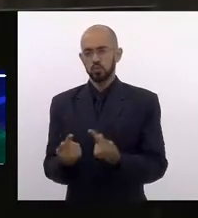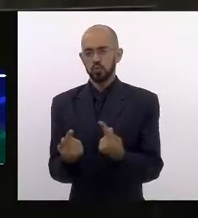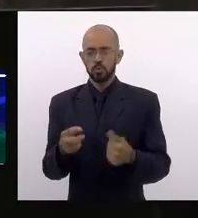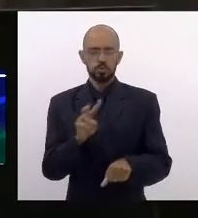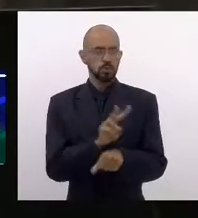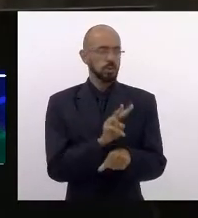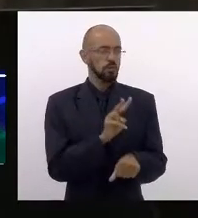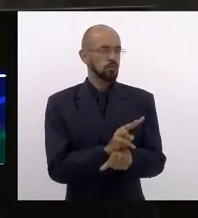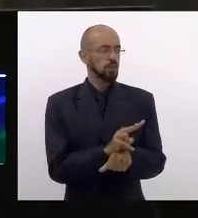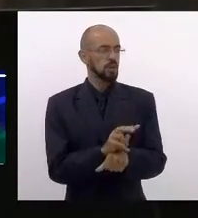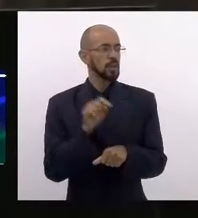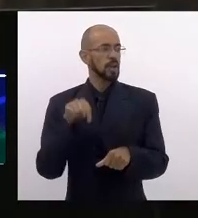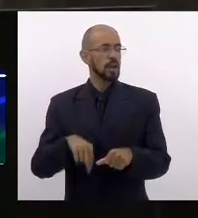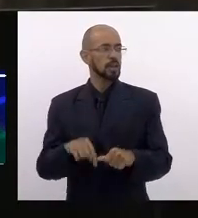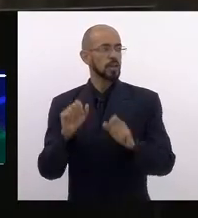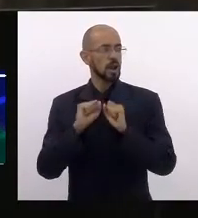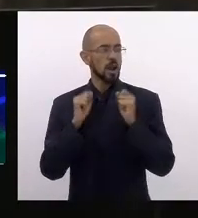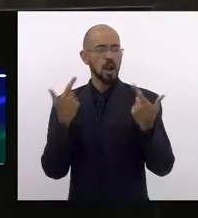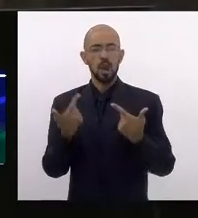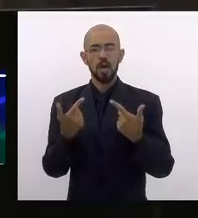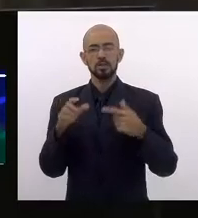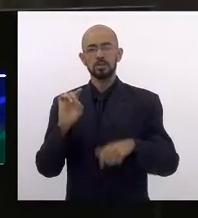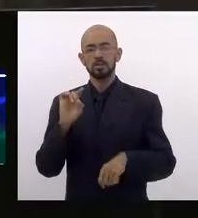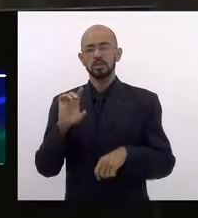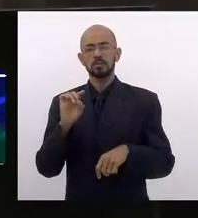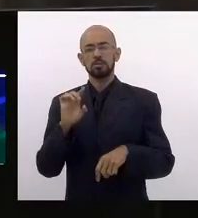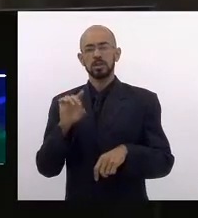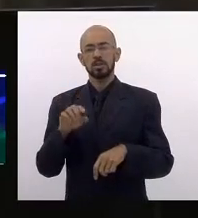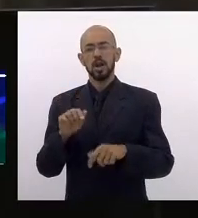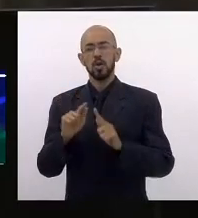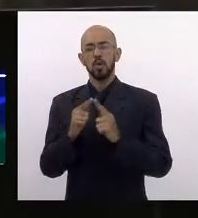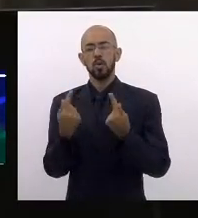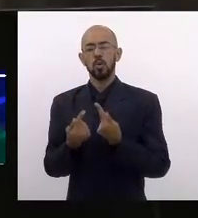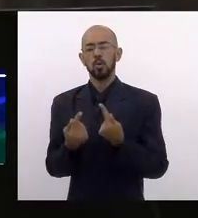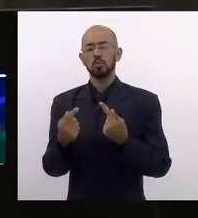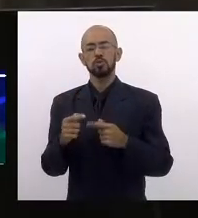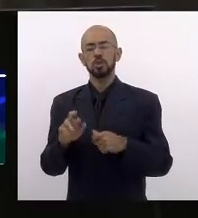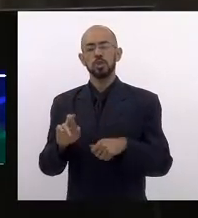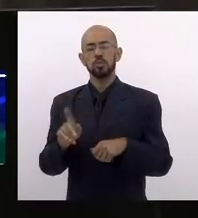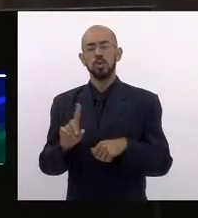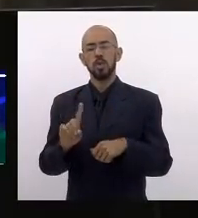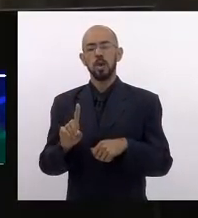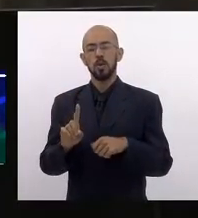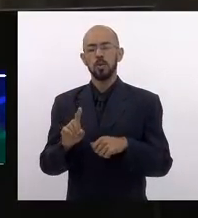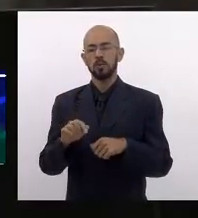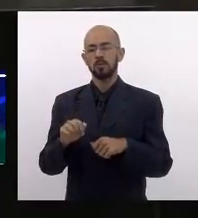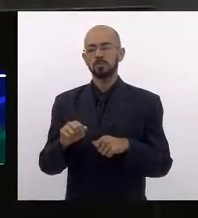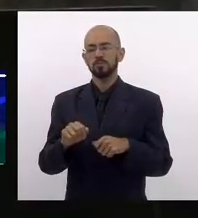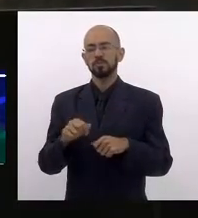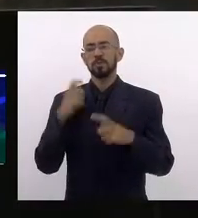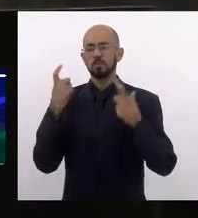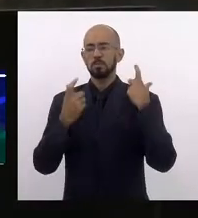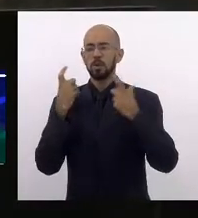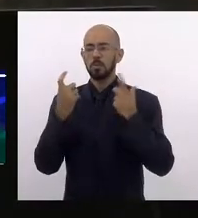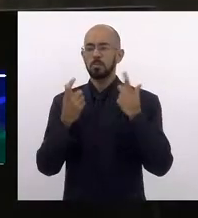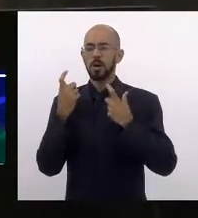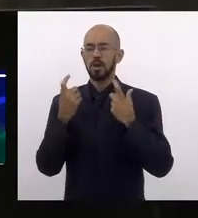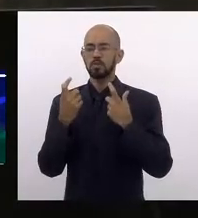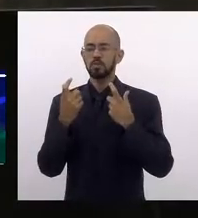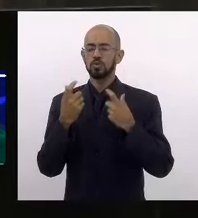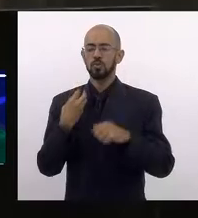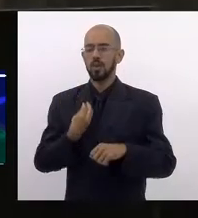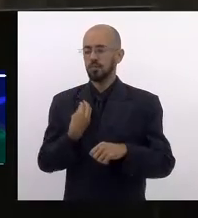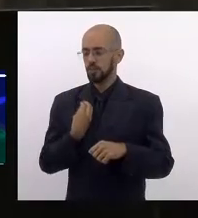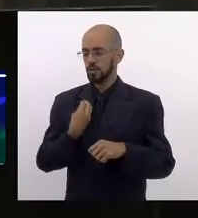defendem nessas casas, em especial grupos que não estão nem um pouco preocupados com a vida